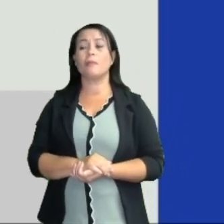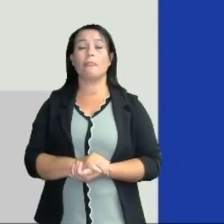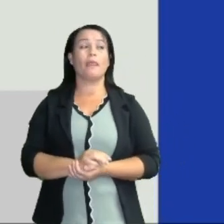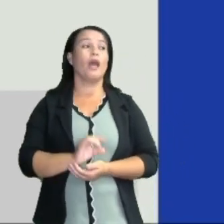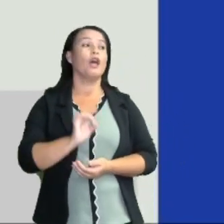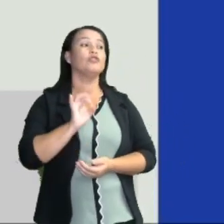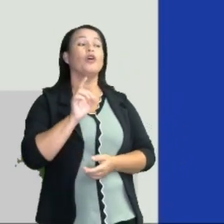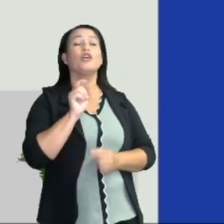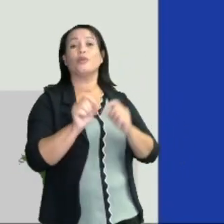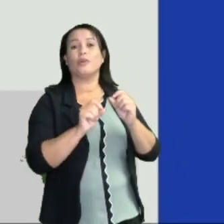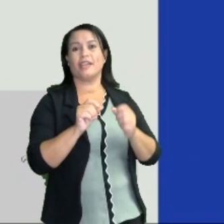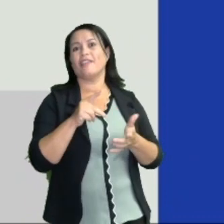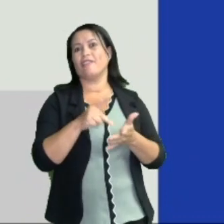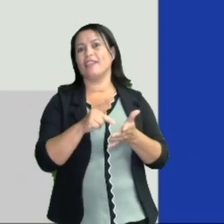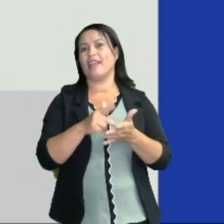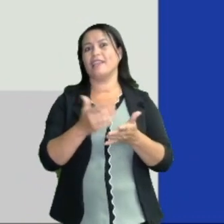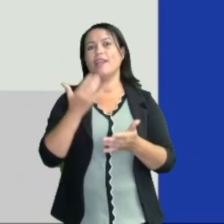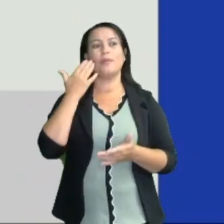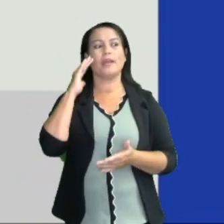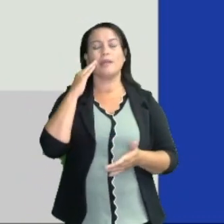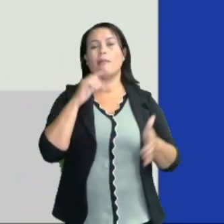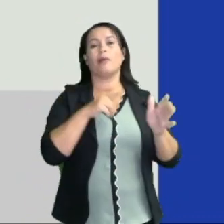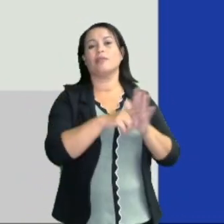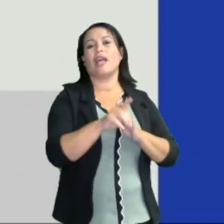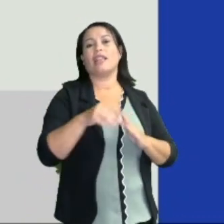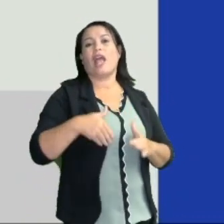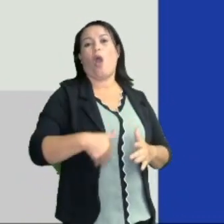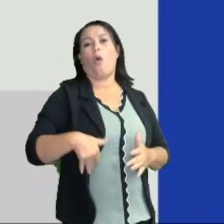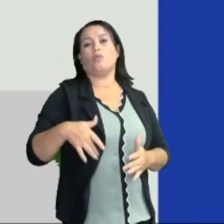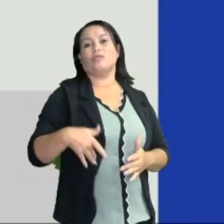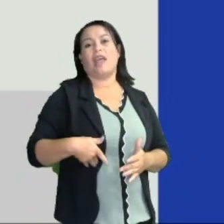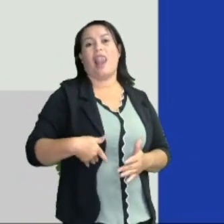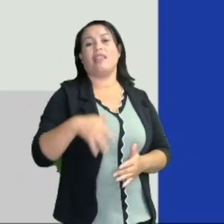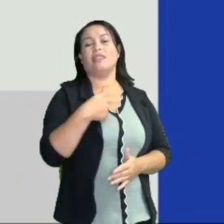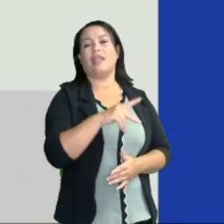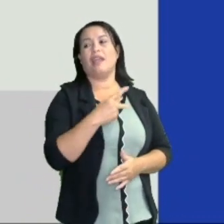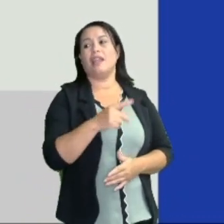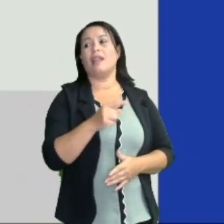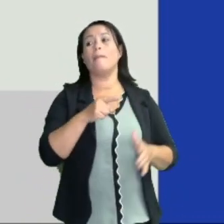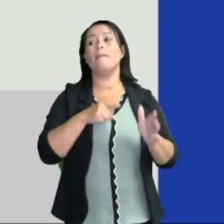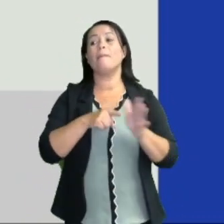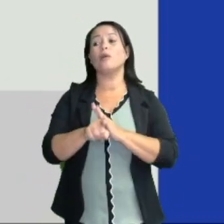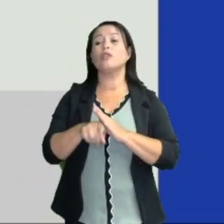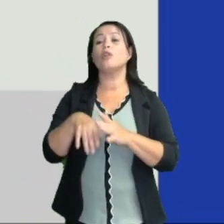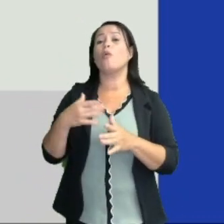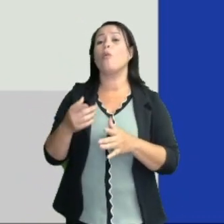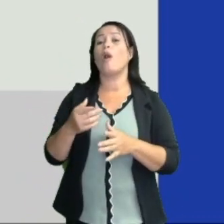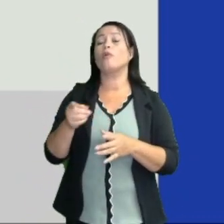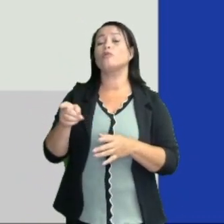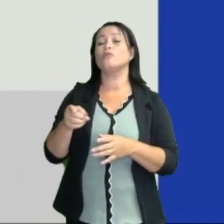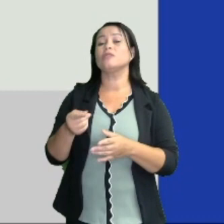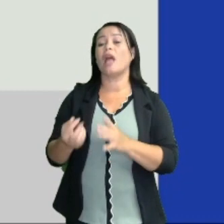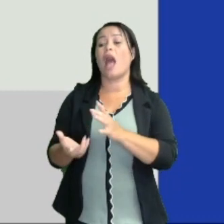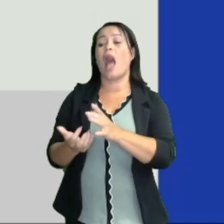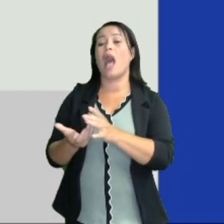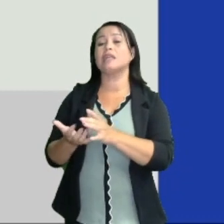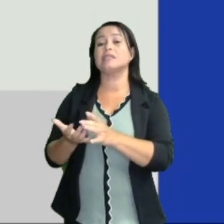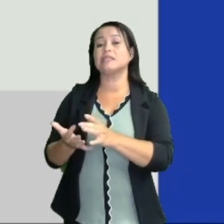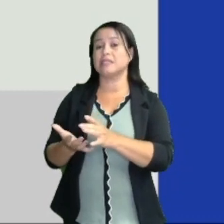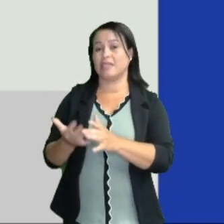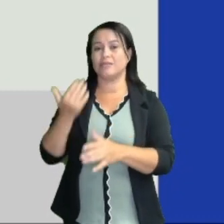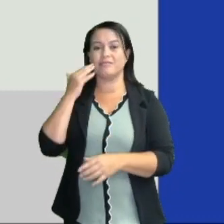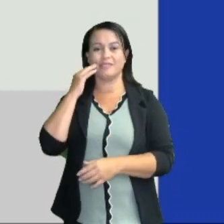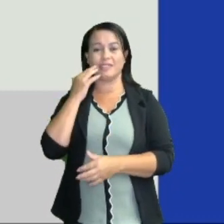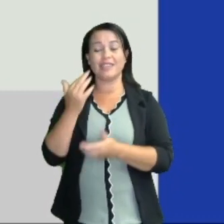Só que na verdade ele não está querendo saber da costela dele. Ele está querendo saber da costela que ele está cozinhando. Então a costela aqui tem um